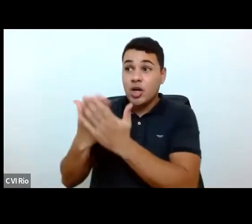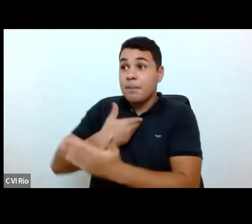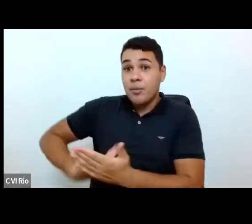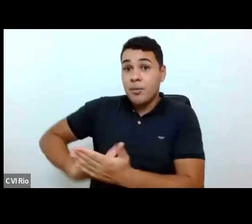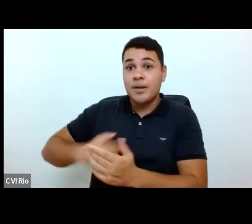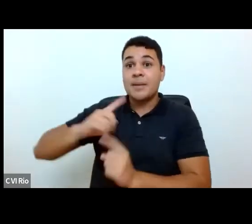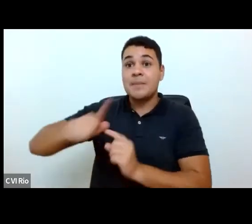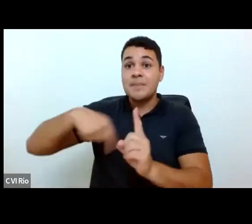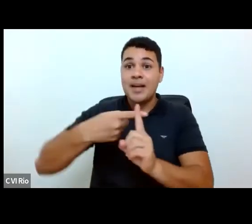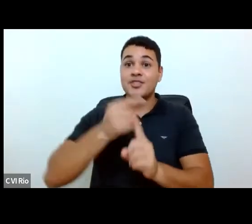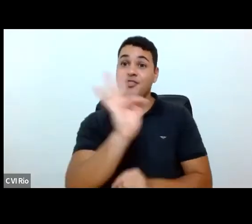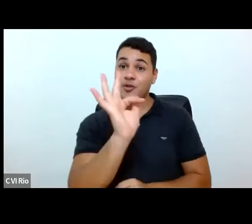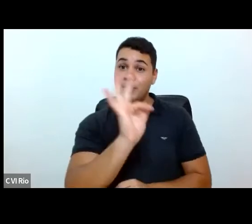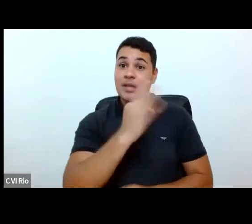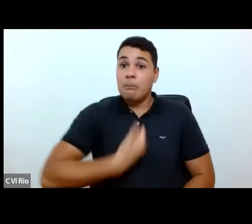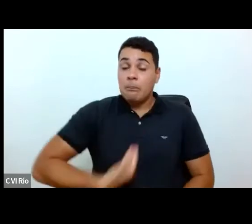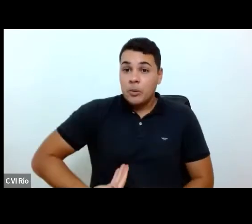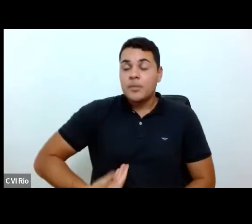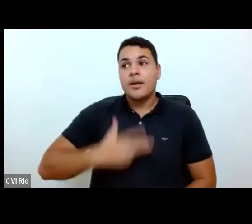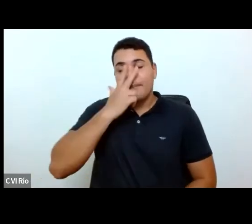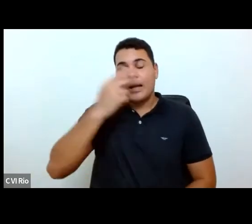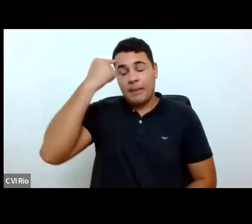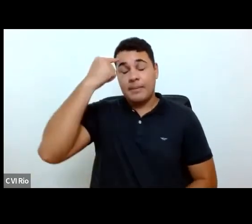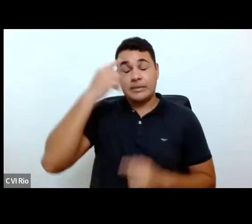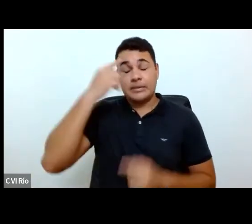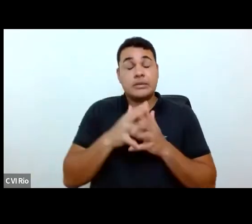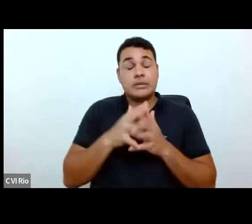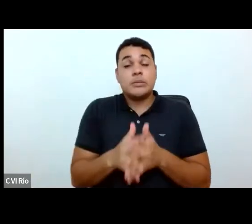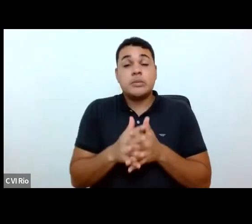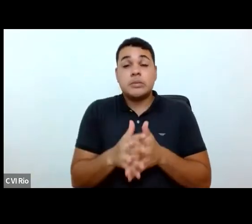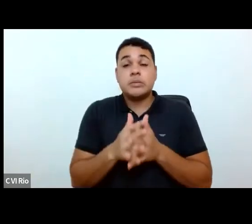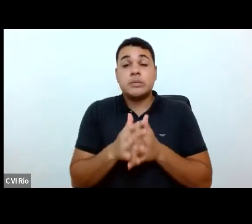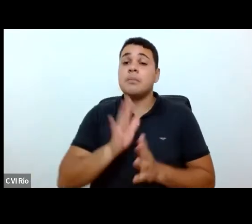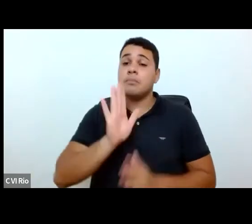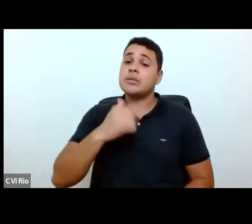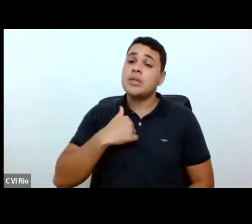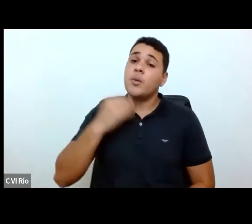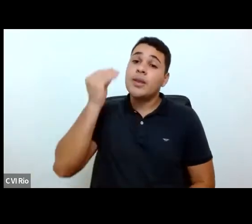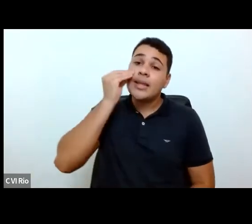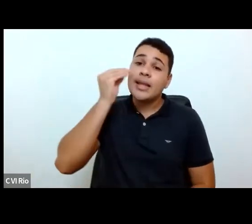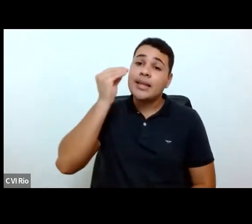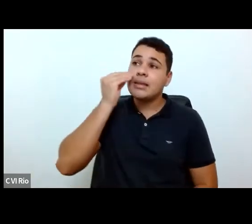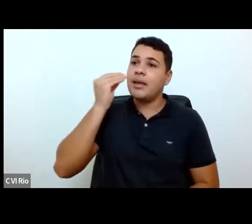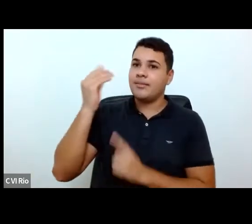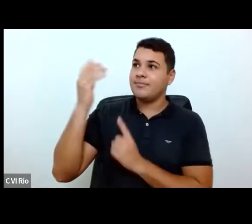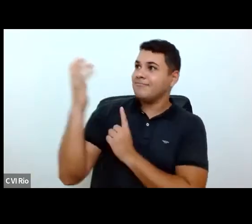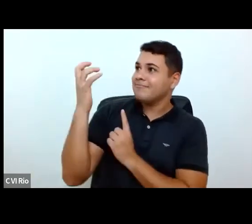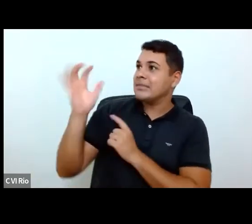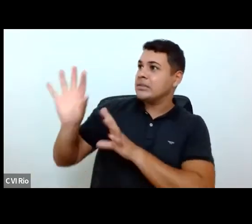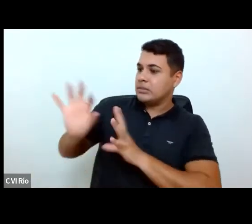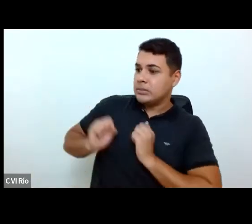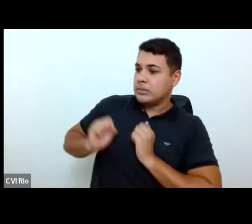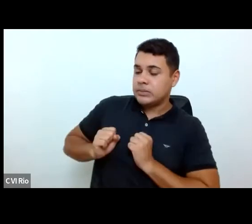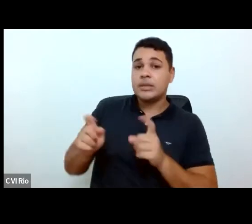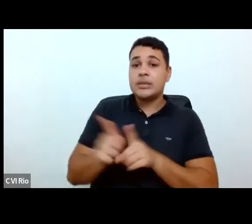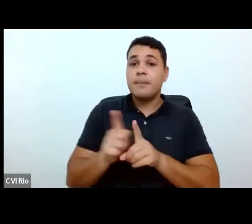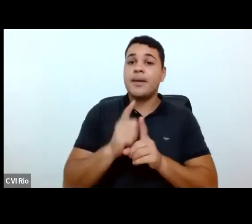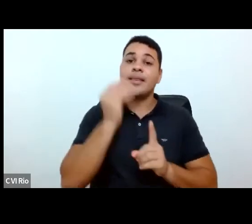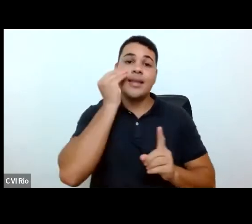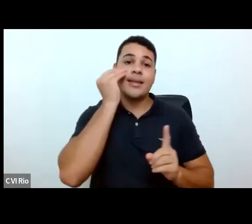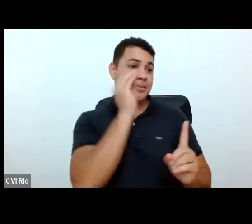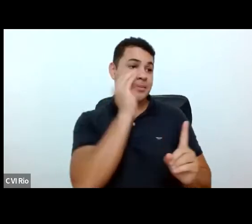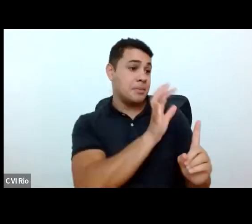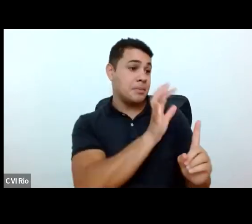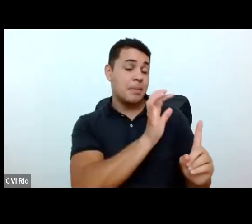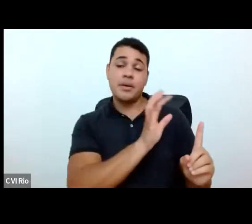foi poderoso porque eu consegui afetar e também ser afetada pelos processos. Então, foi um processo de troca muito